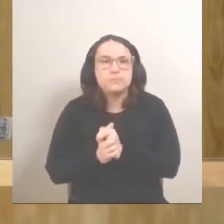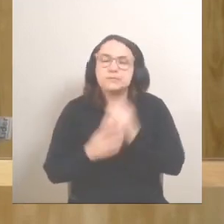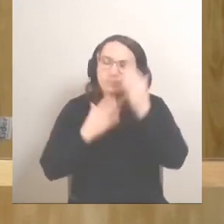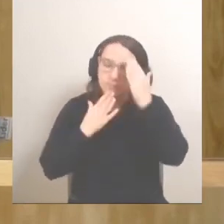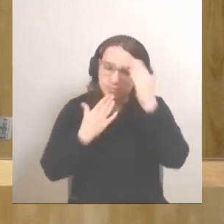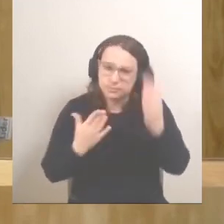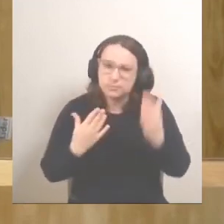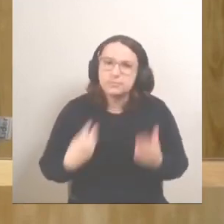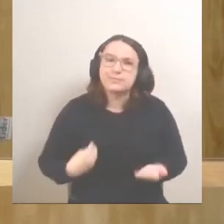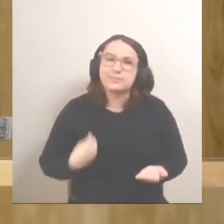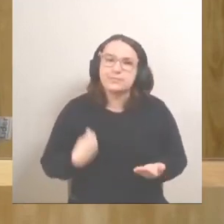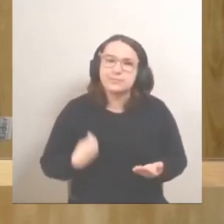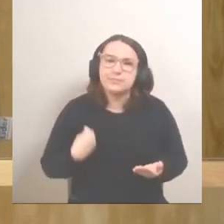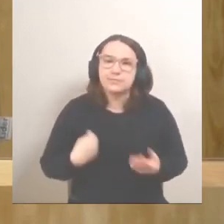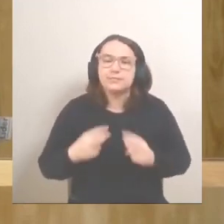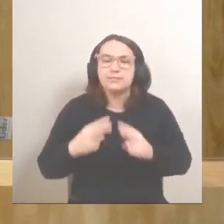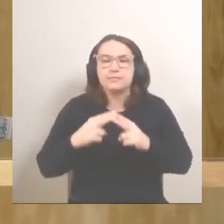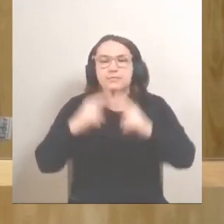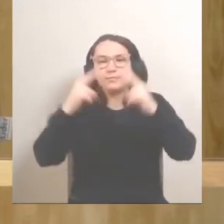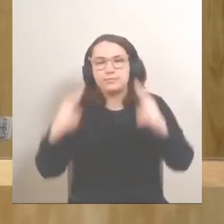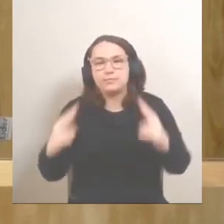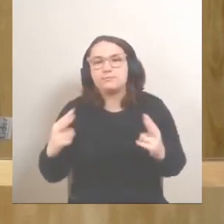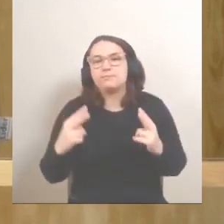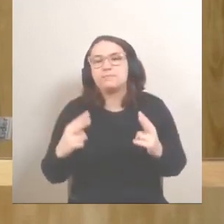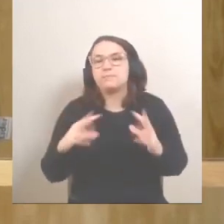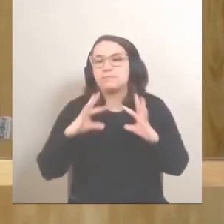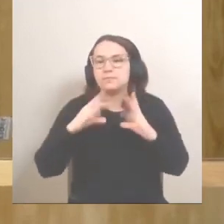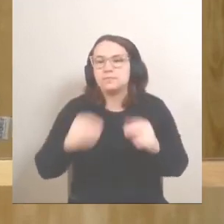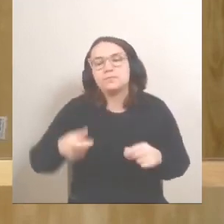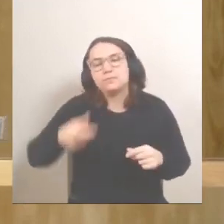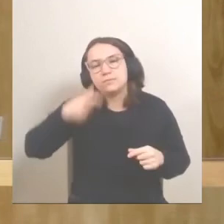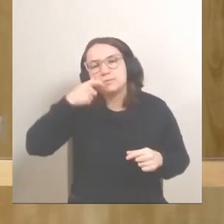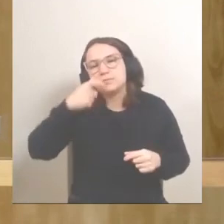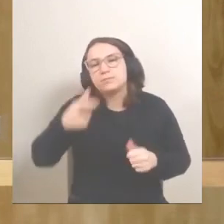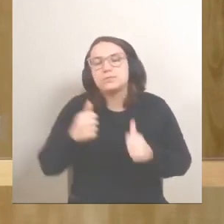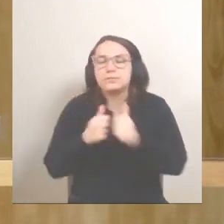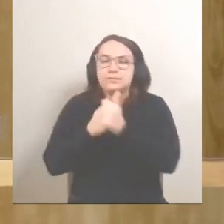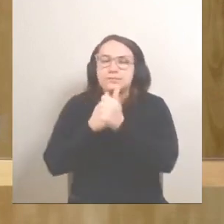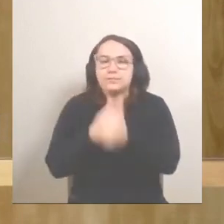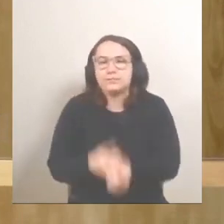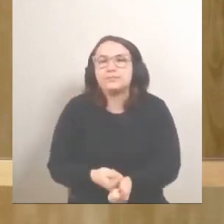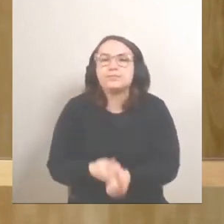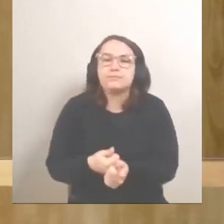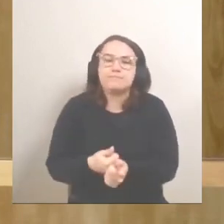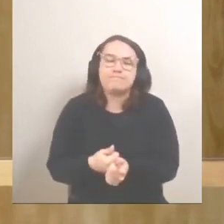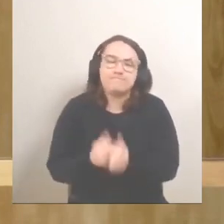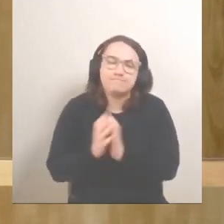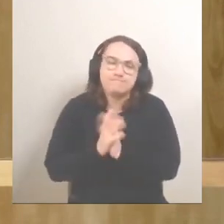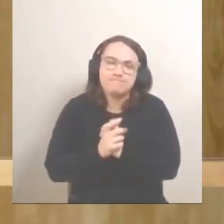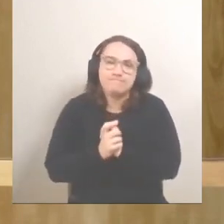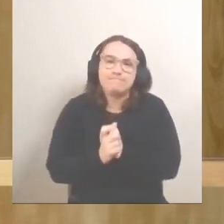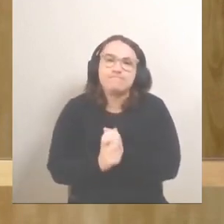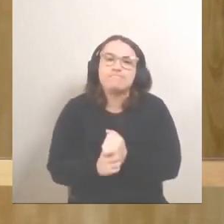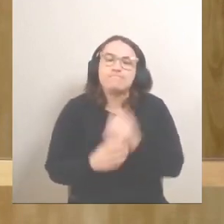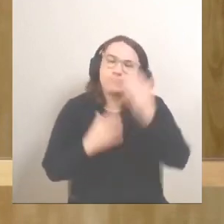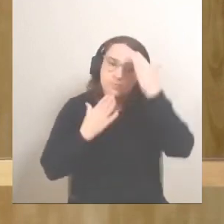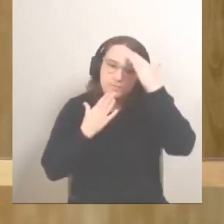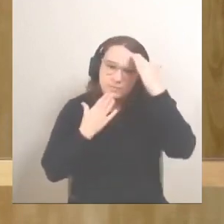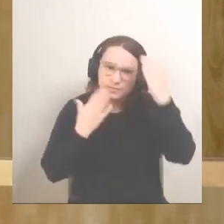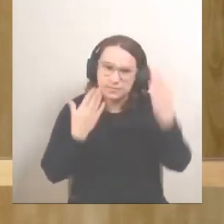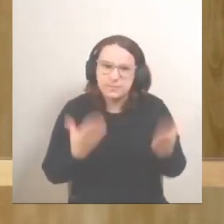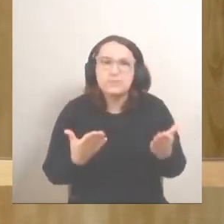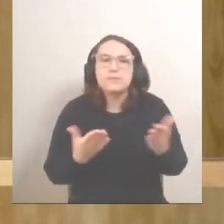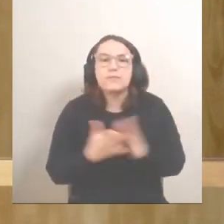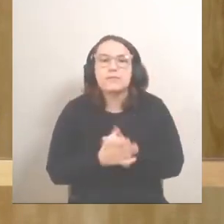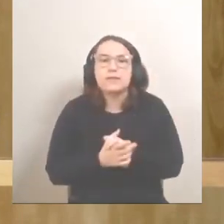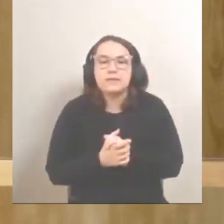agradecendo a presença virtual, né, de todos que nos acompanharam pelas redes sociais. Queria agradecer